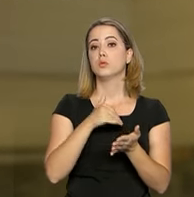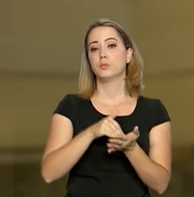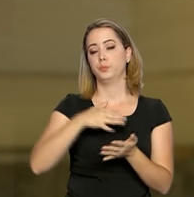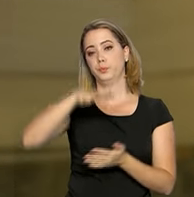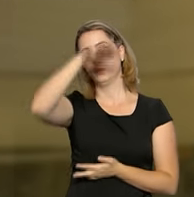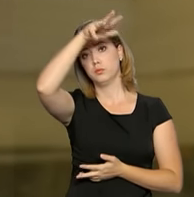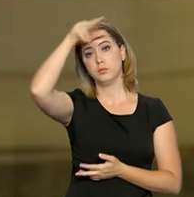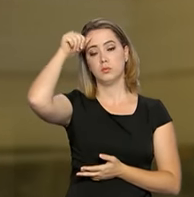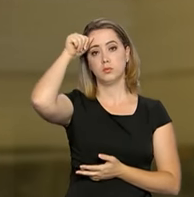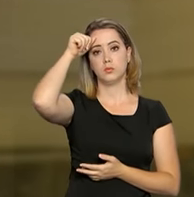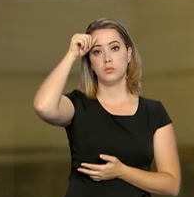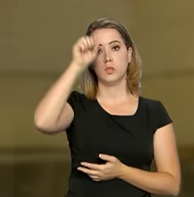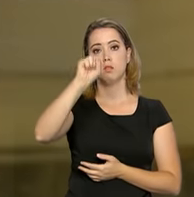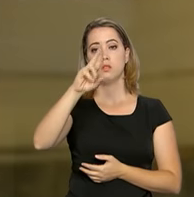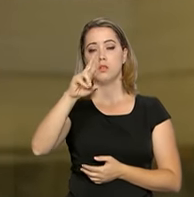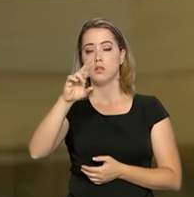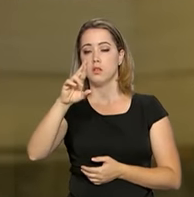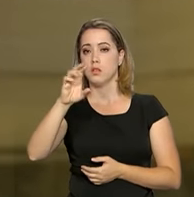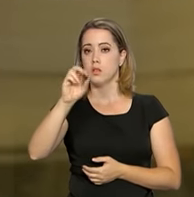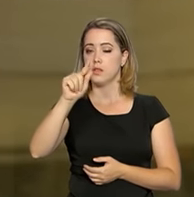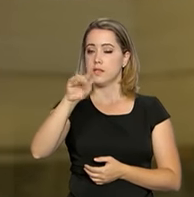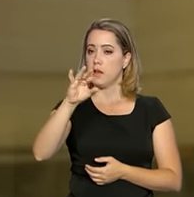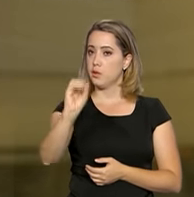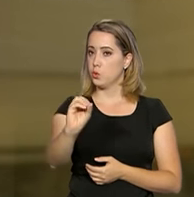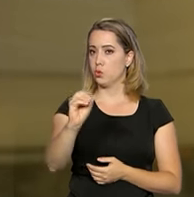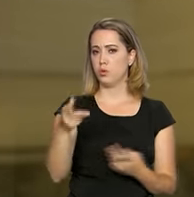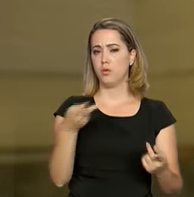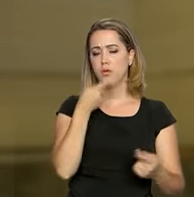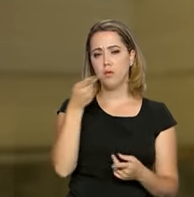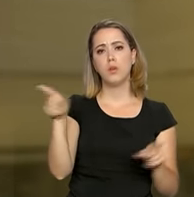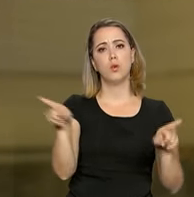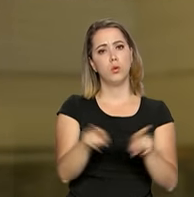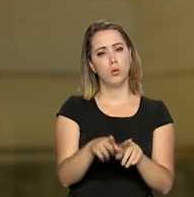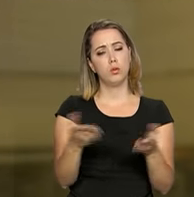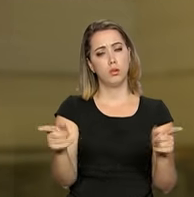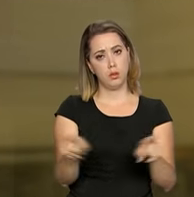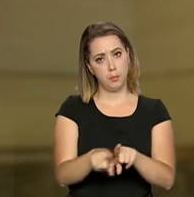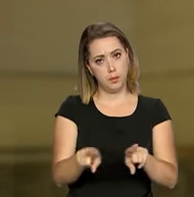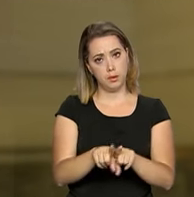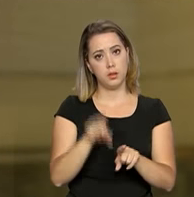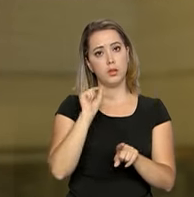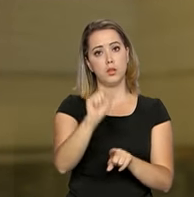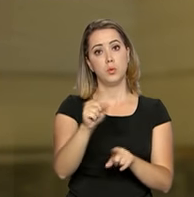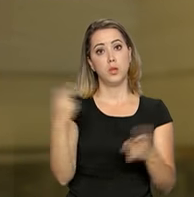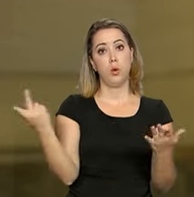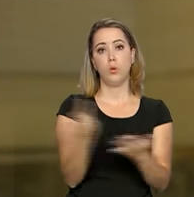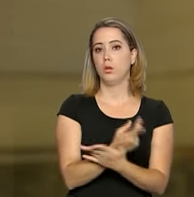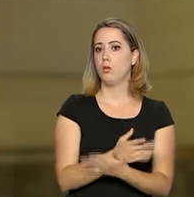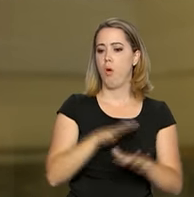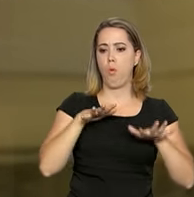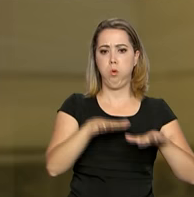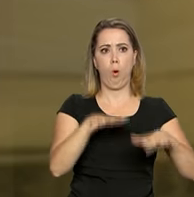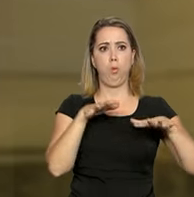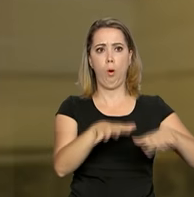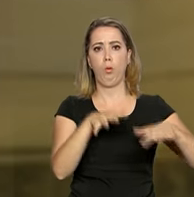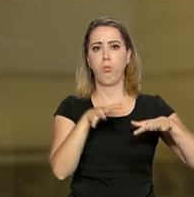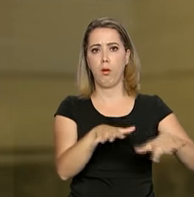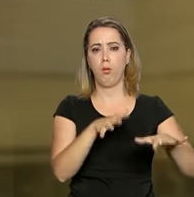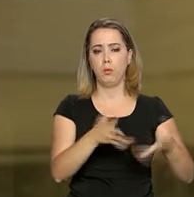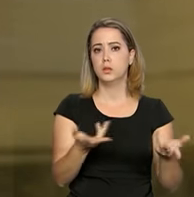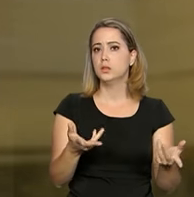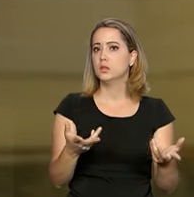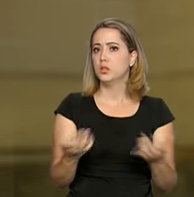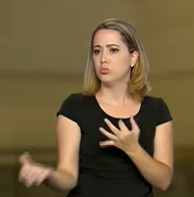do Amazonas Sérgio fortes também afirmou nesta segunda-feira que o que motivou a rebelião no complexo penitenciário